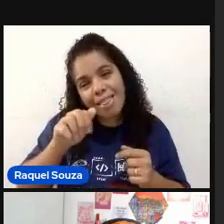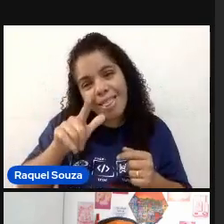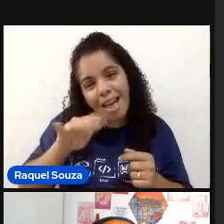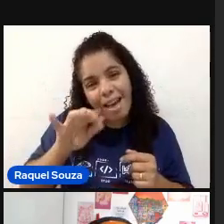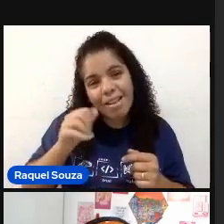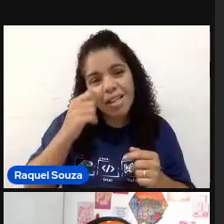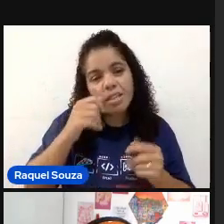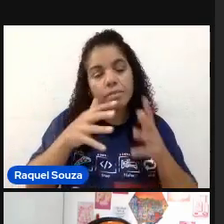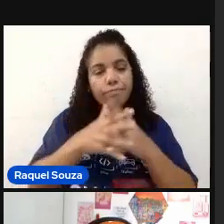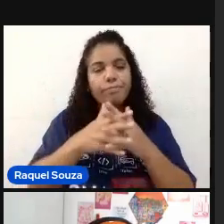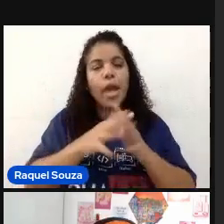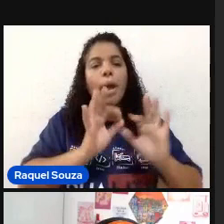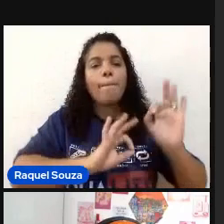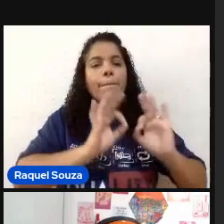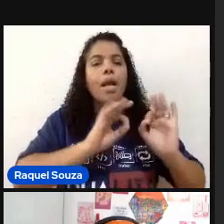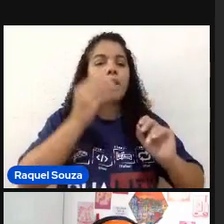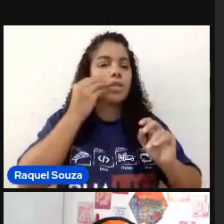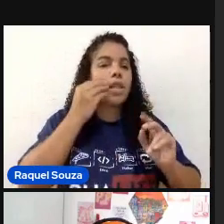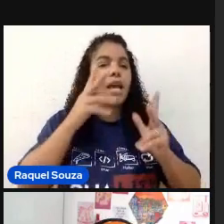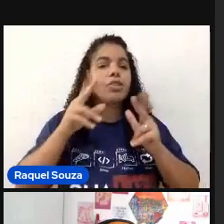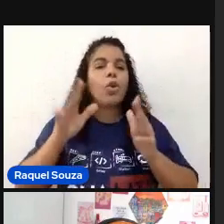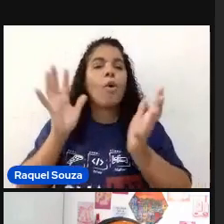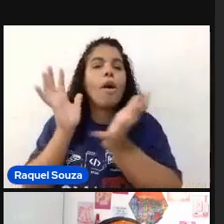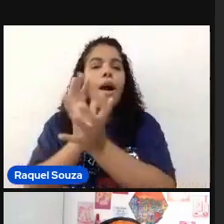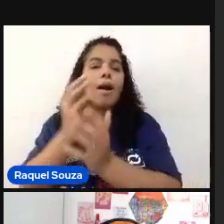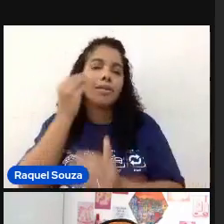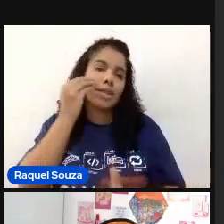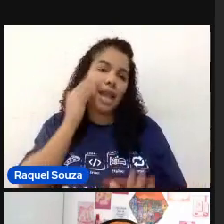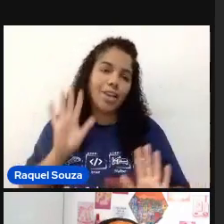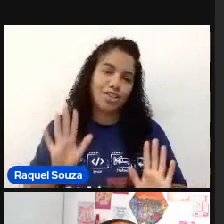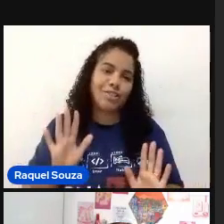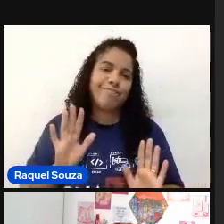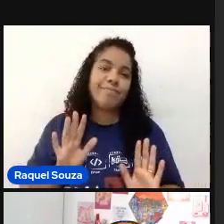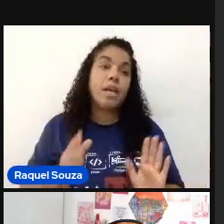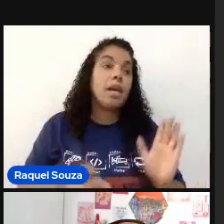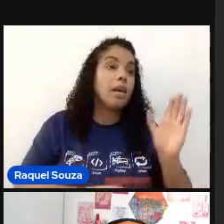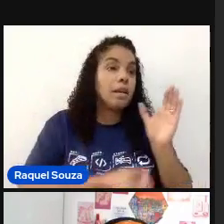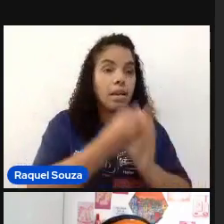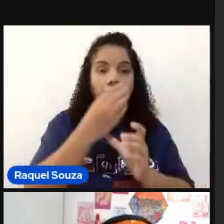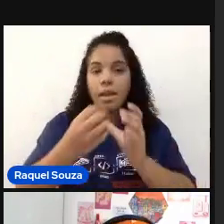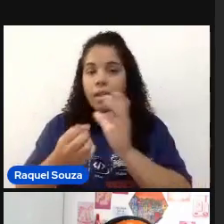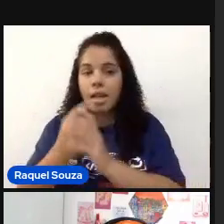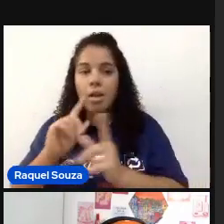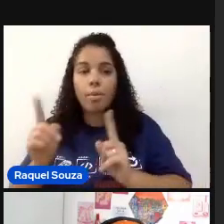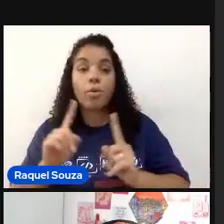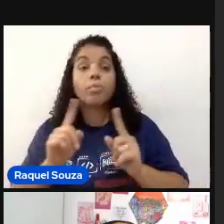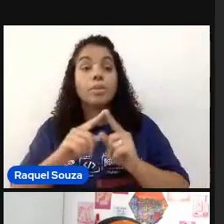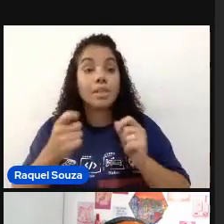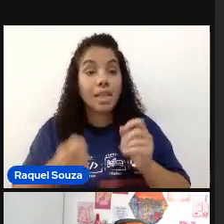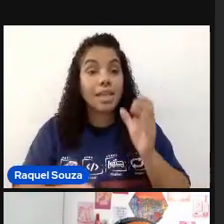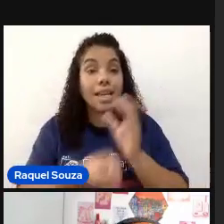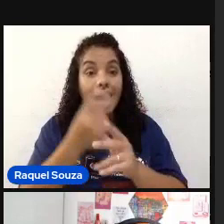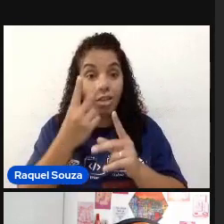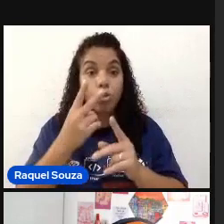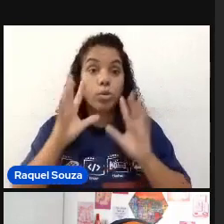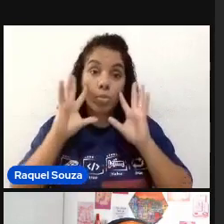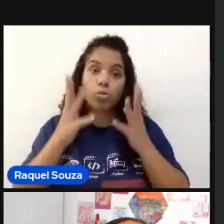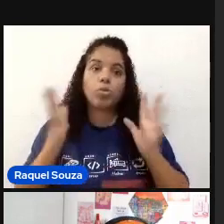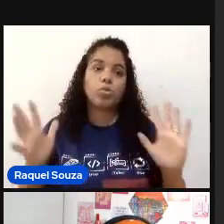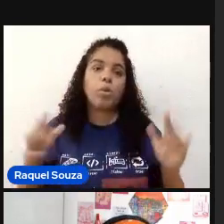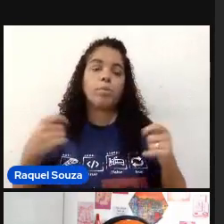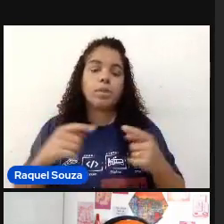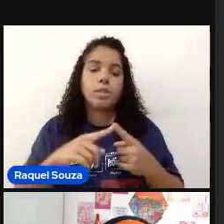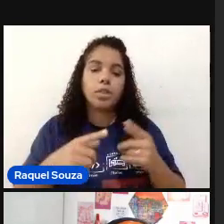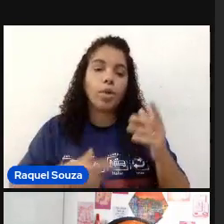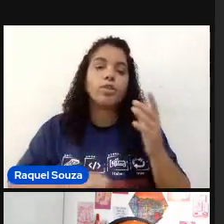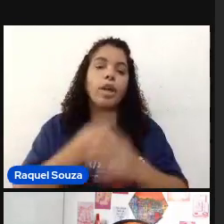de teste com casos de teste. Ou seja, criam uma coisa ou outra ao invés de criar as duas dentro da solução. Então, isso acaba gerando os